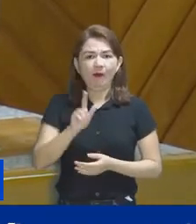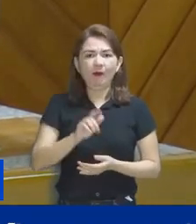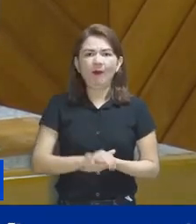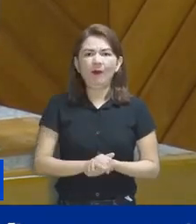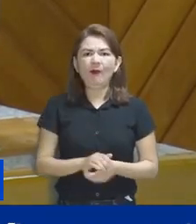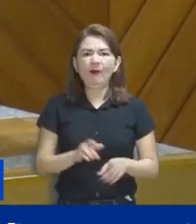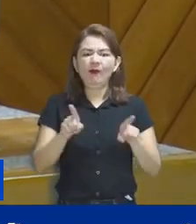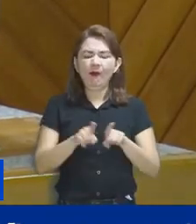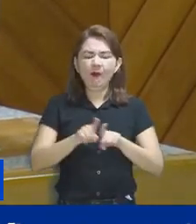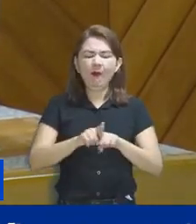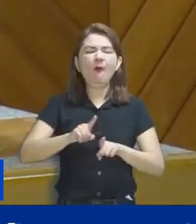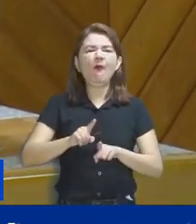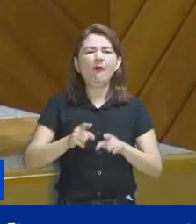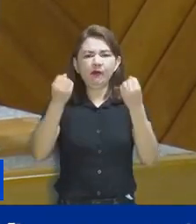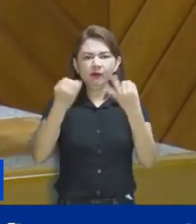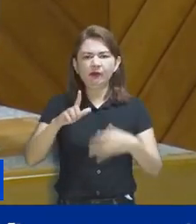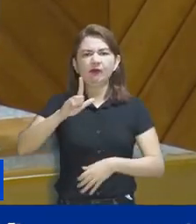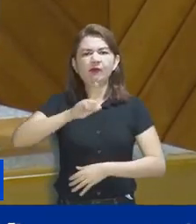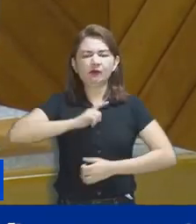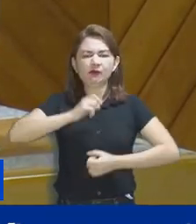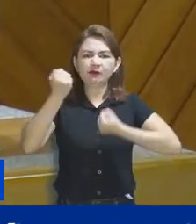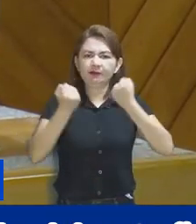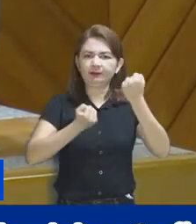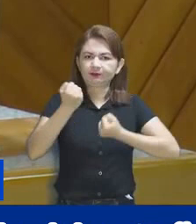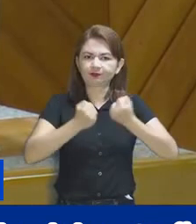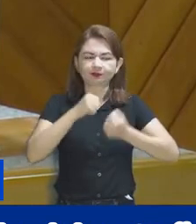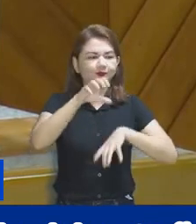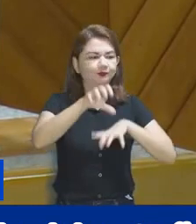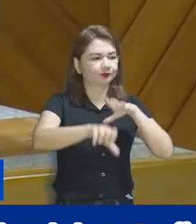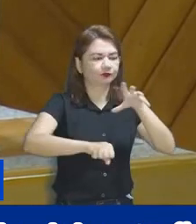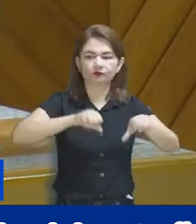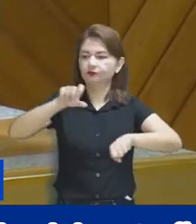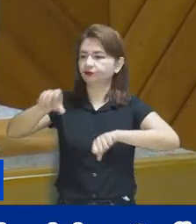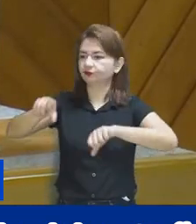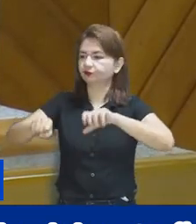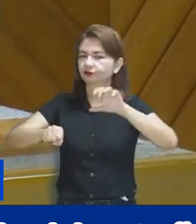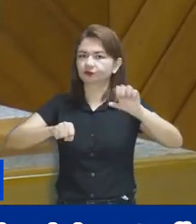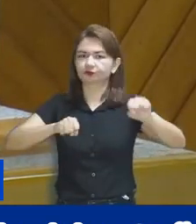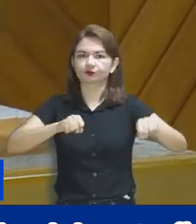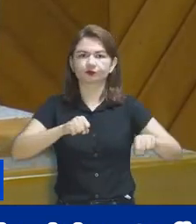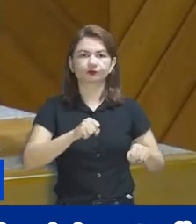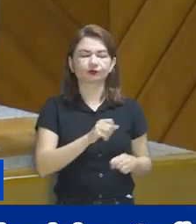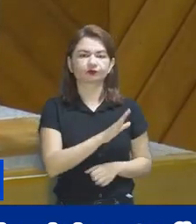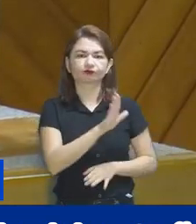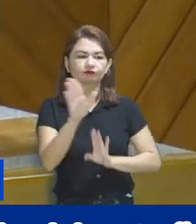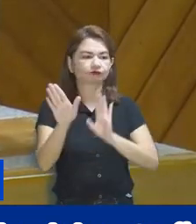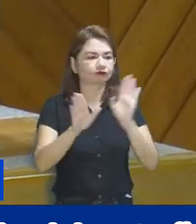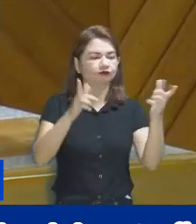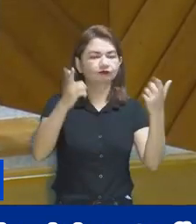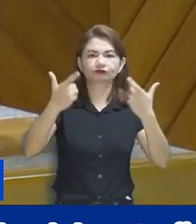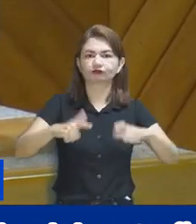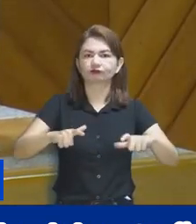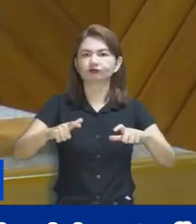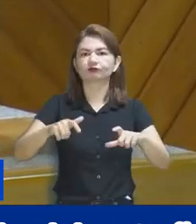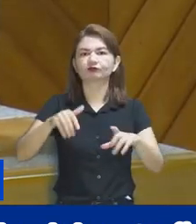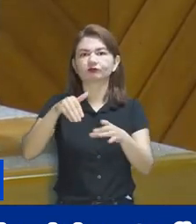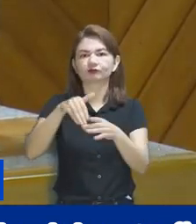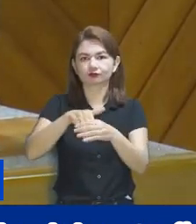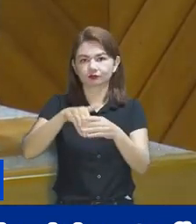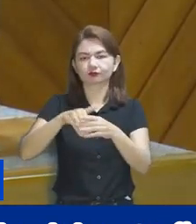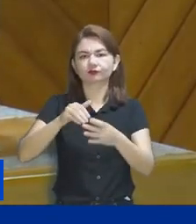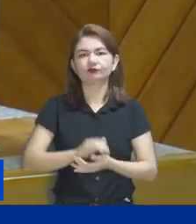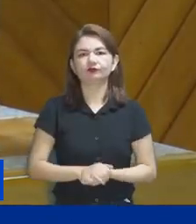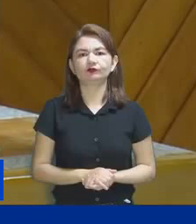haveria transporte a alguns eleitores para votar no dia da eleição e que o motorista a buscou para levá-la ao local